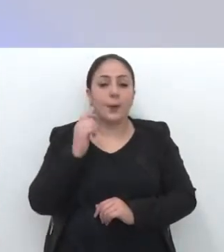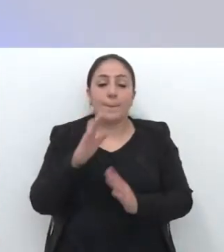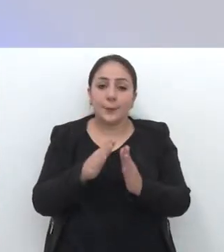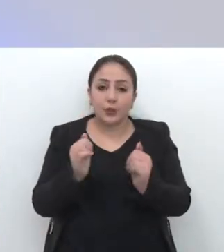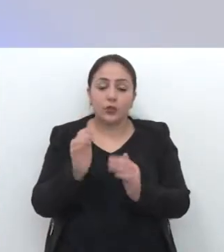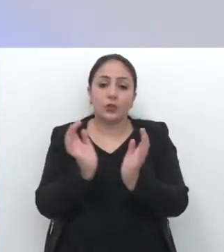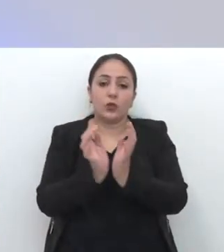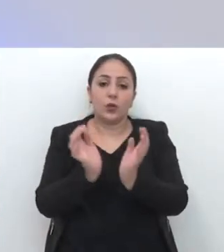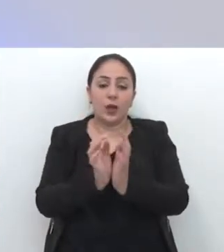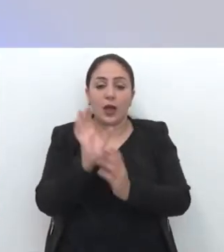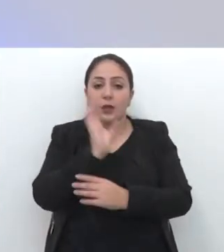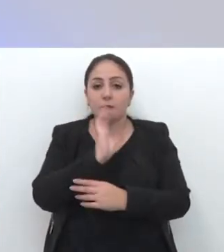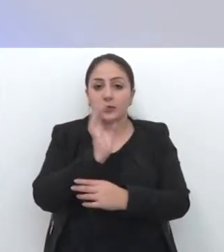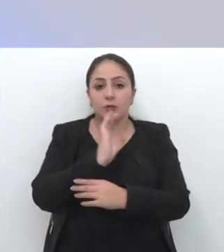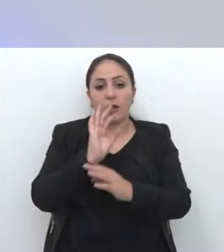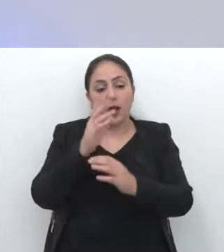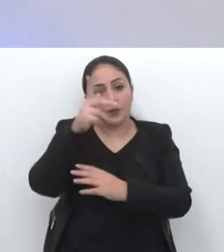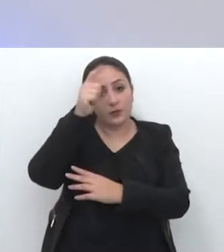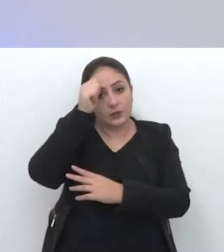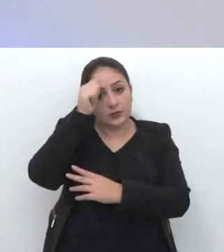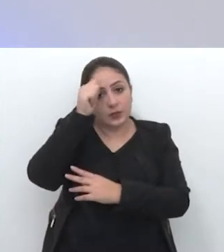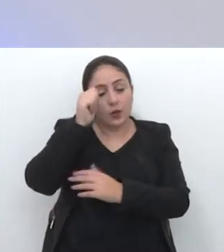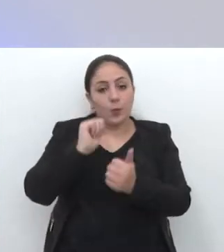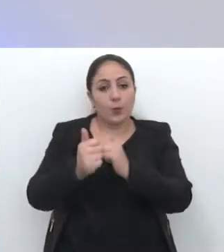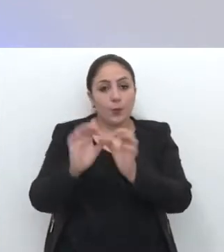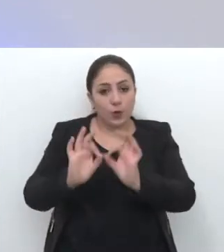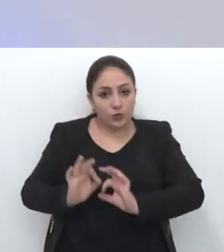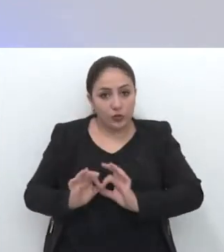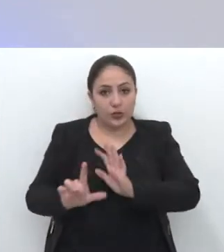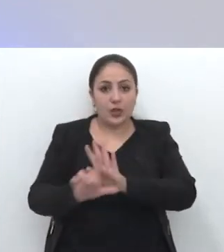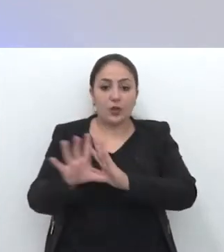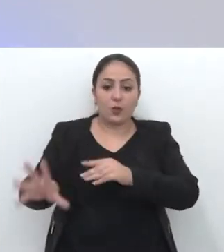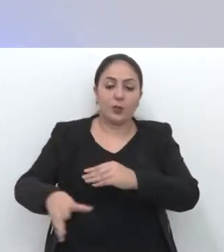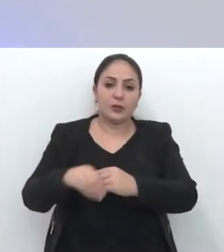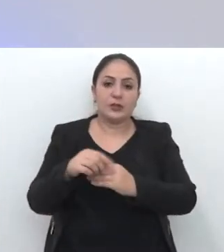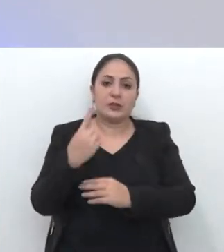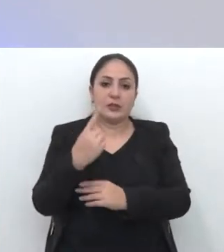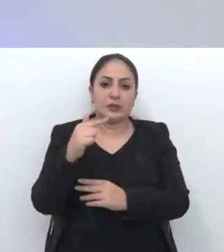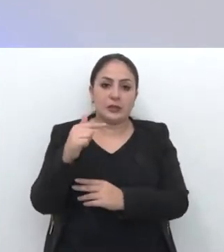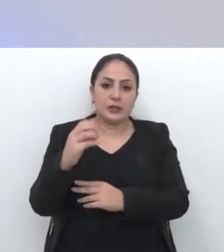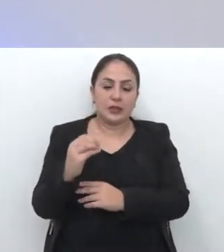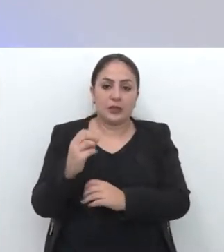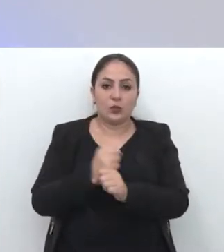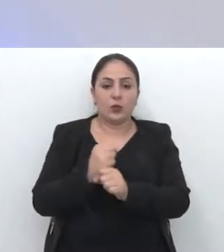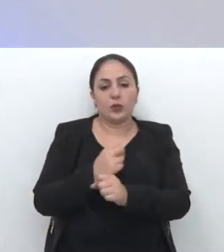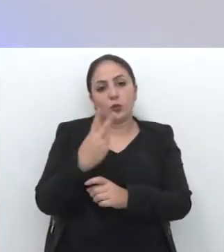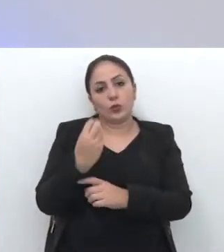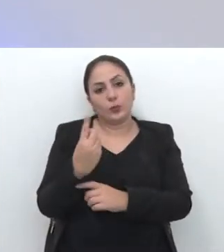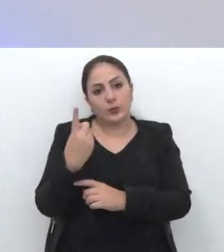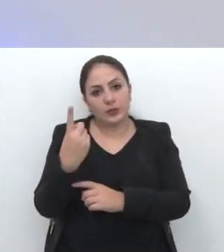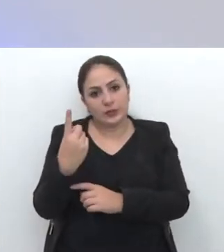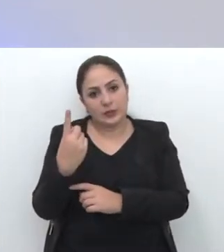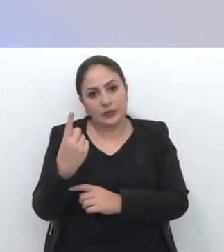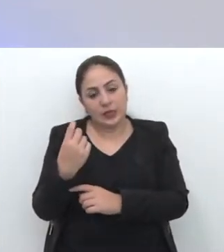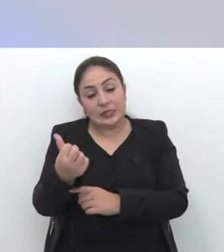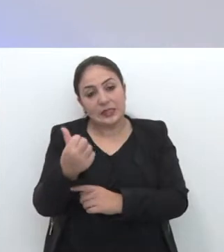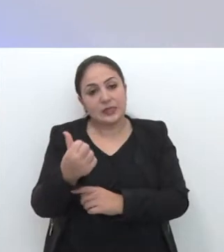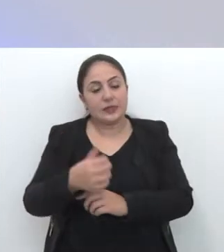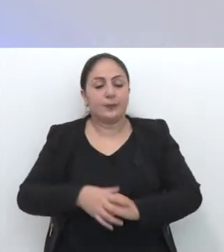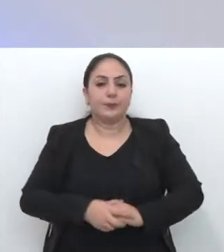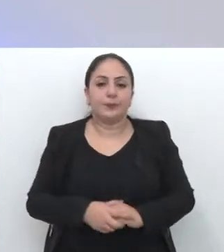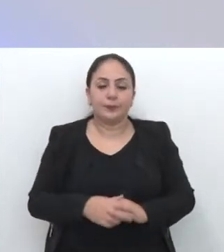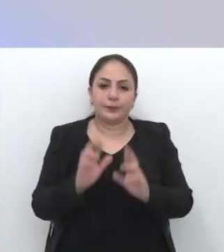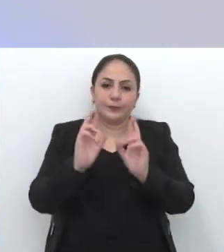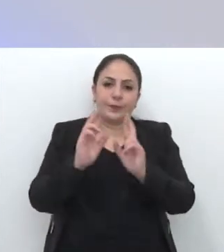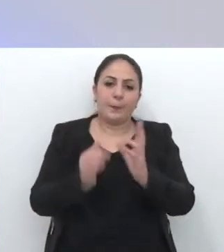aos colegas agilidade na avaliação do projeto que altera a Lei Complementar 170 de 2006.